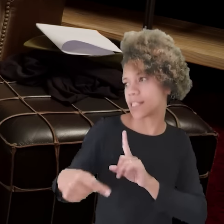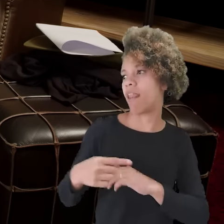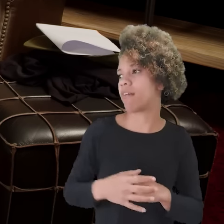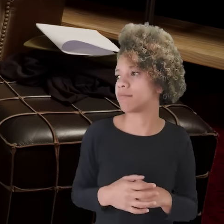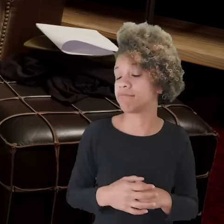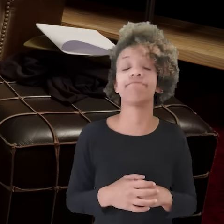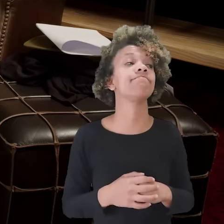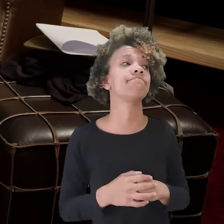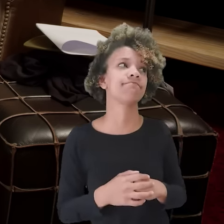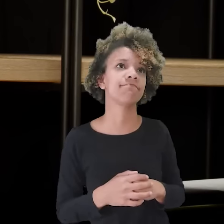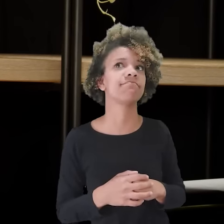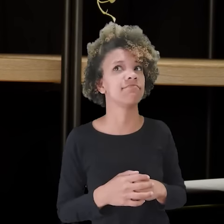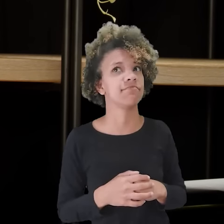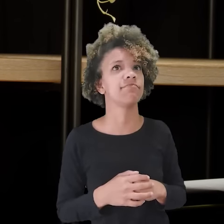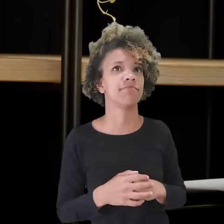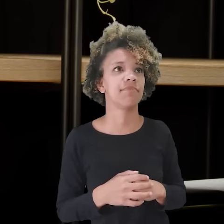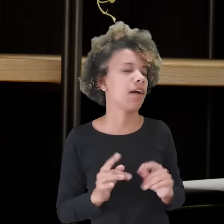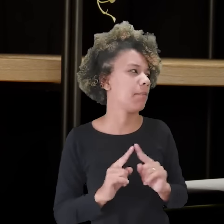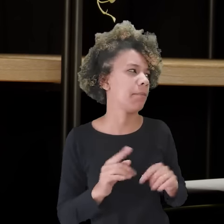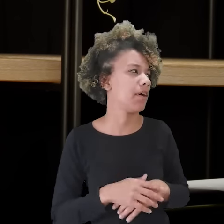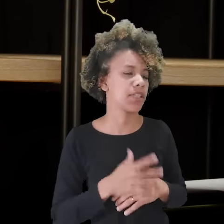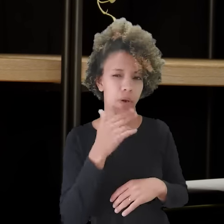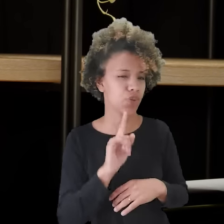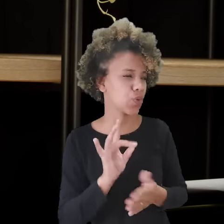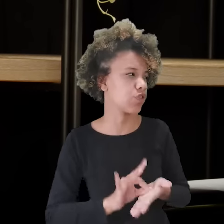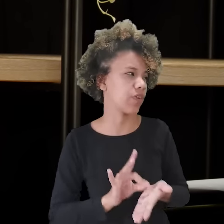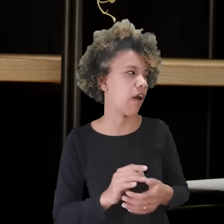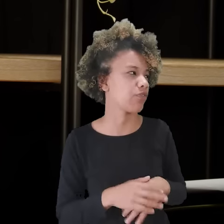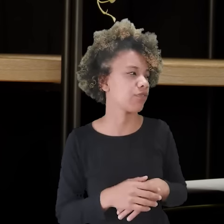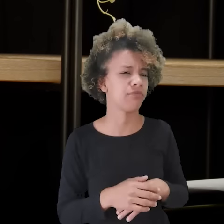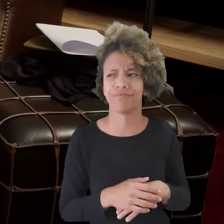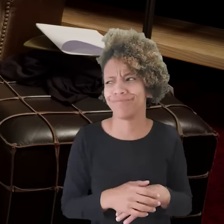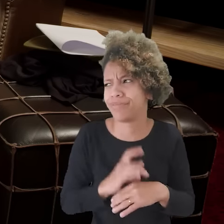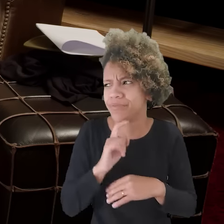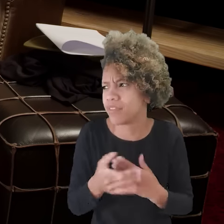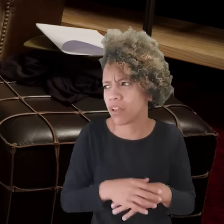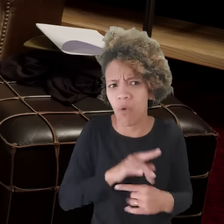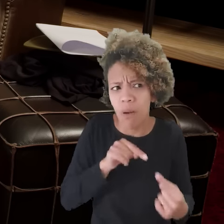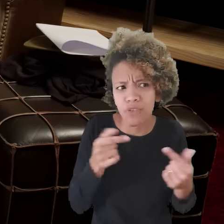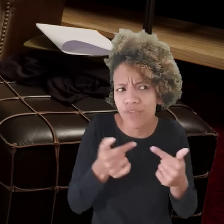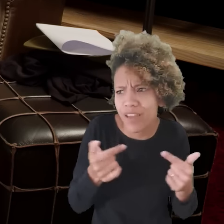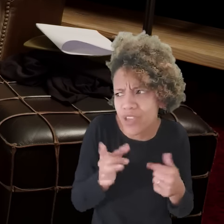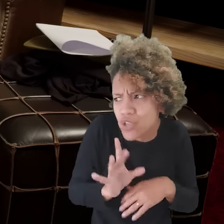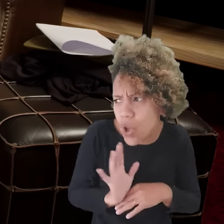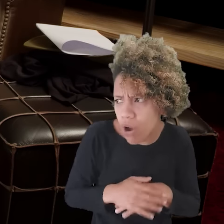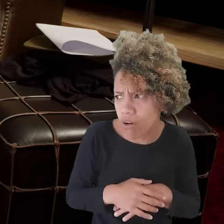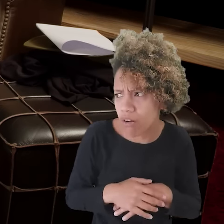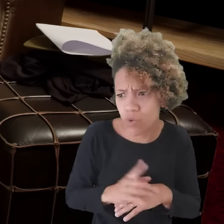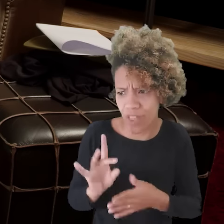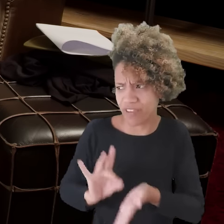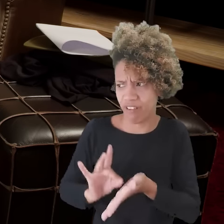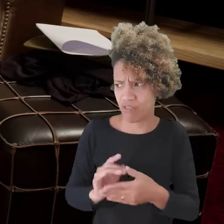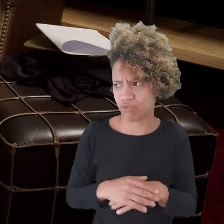vai anular o que ele tá falando mas eu acho que esse caras falam de verdade não cara ninguém fala meu irmão o objetivo é sorrir o objetivo